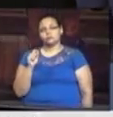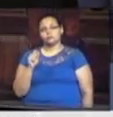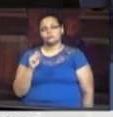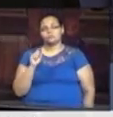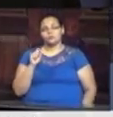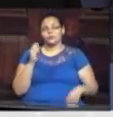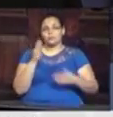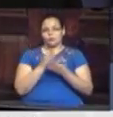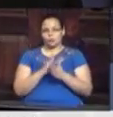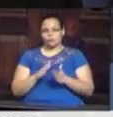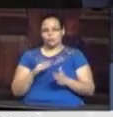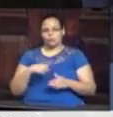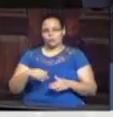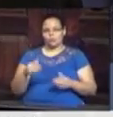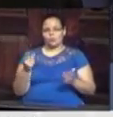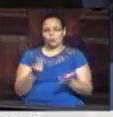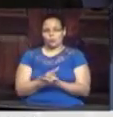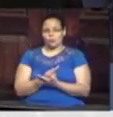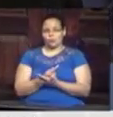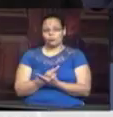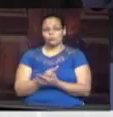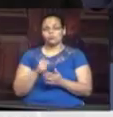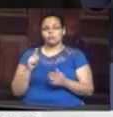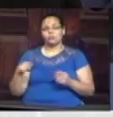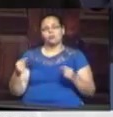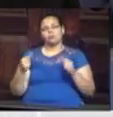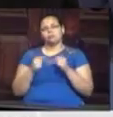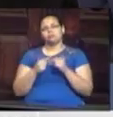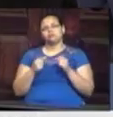o que acabou de acontecer nessa casa em relação